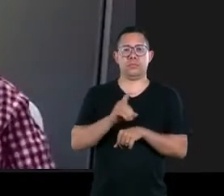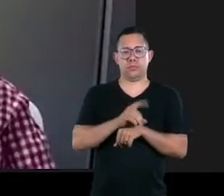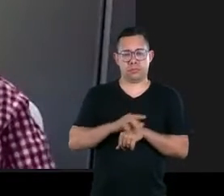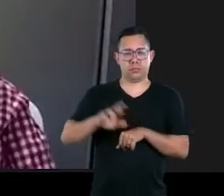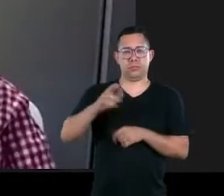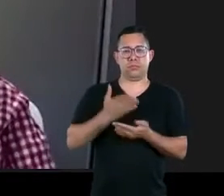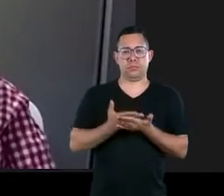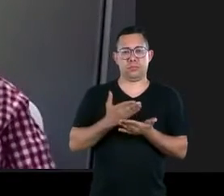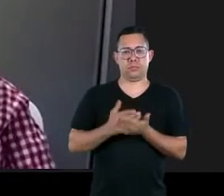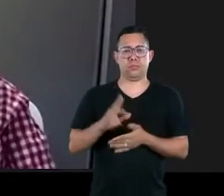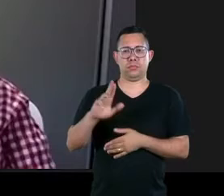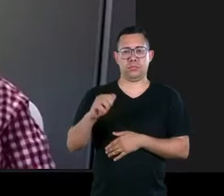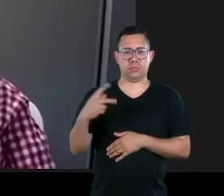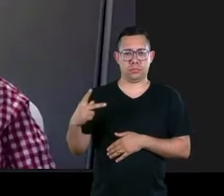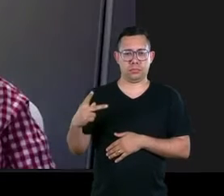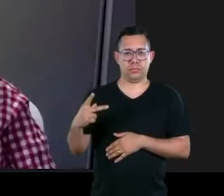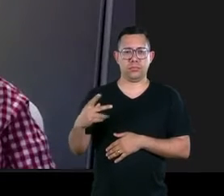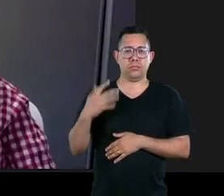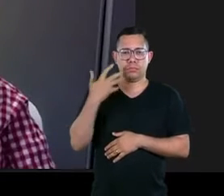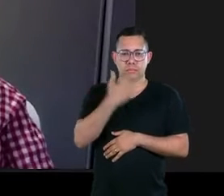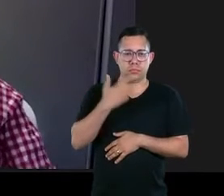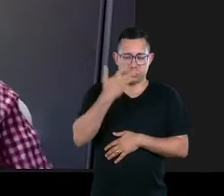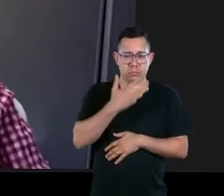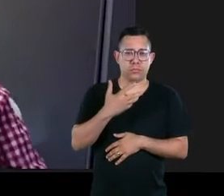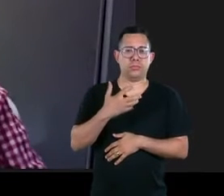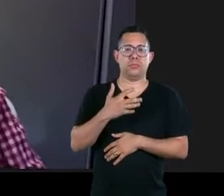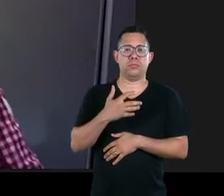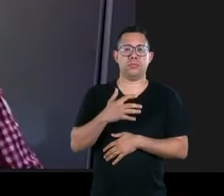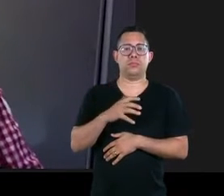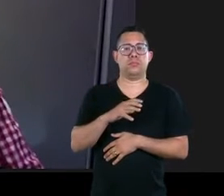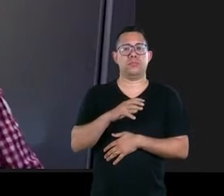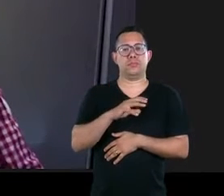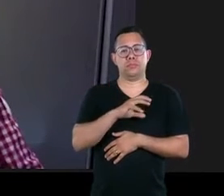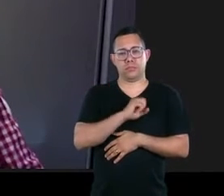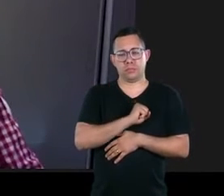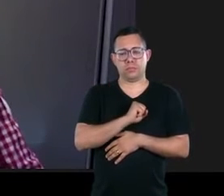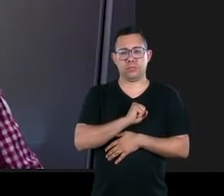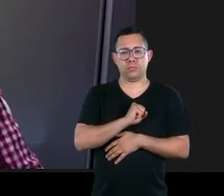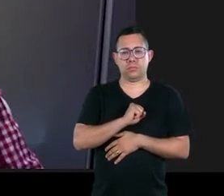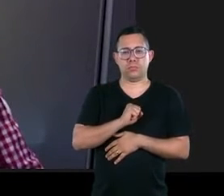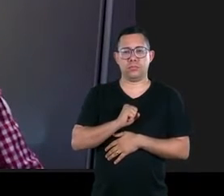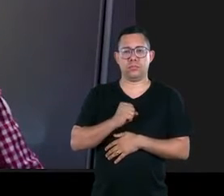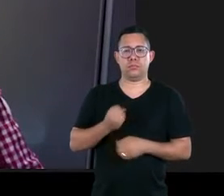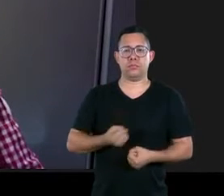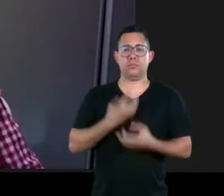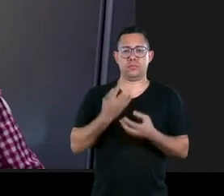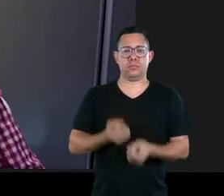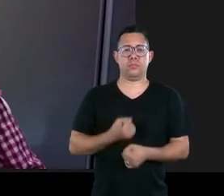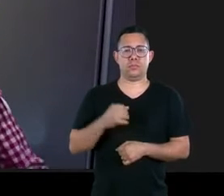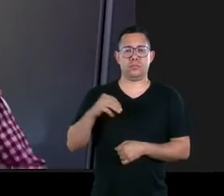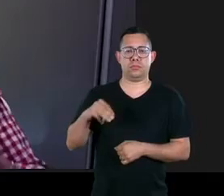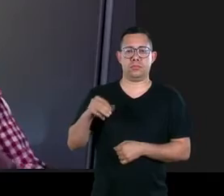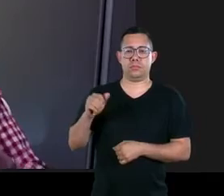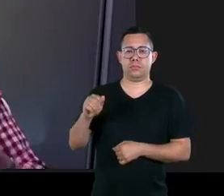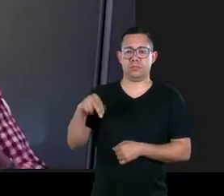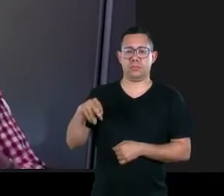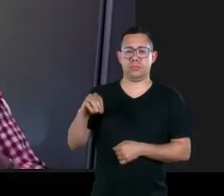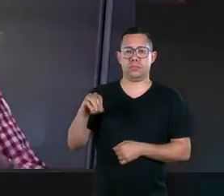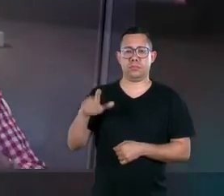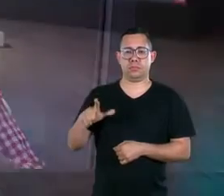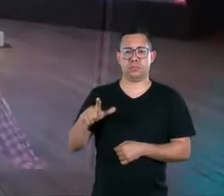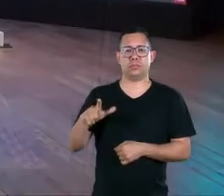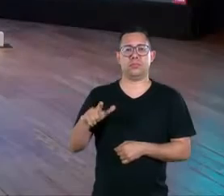de São Paulo, USP. É um apaixonado pela literatura de Carolina Maria de Jesus e da poesia de Manuel de Barros. Adora música